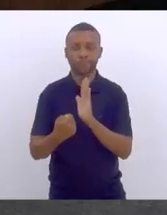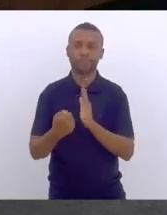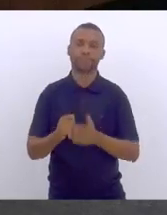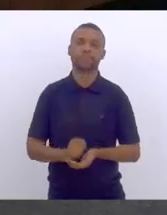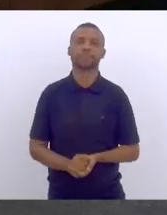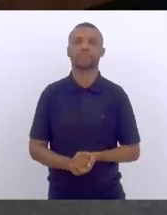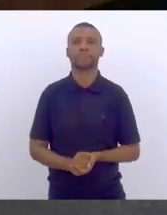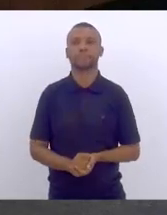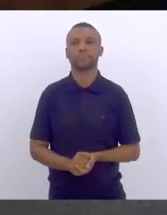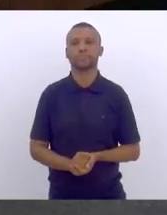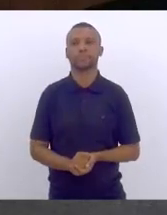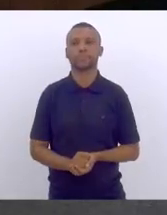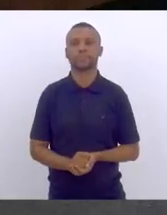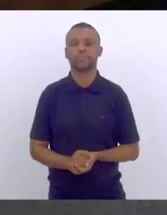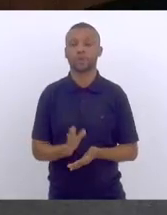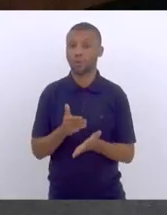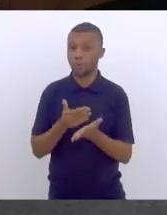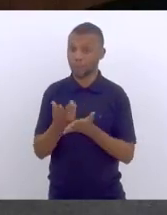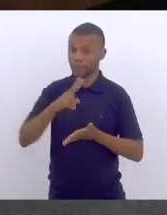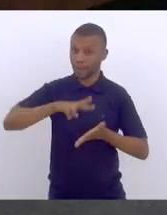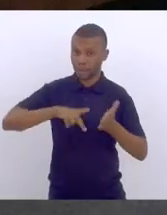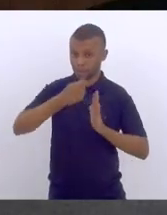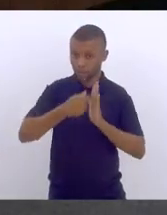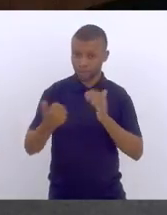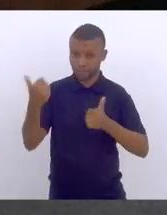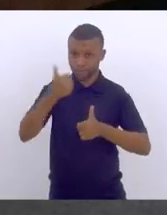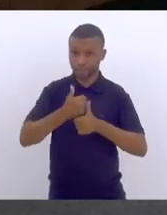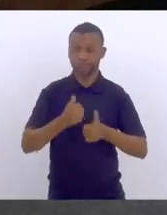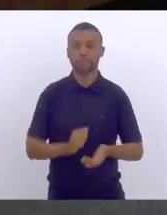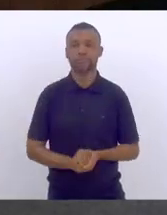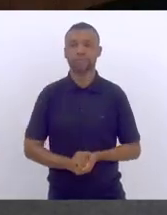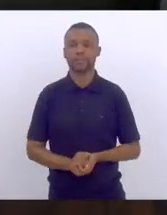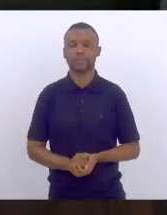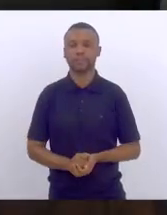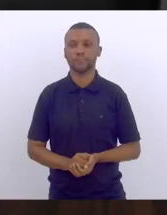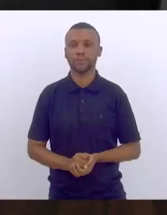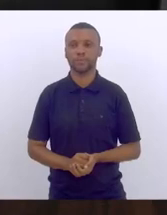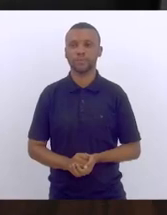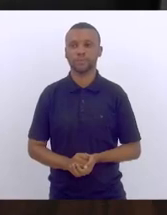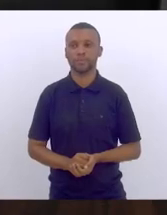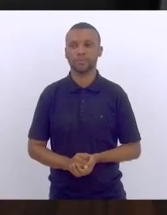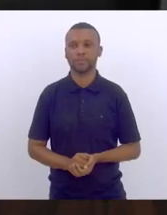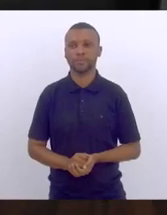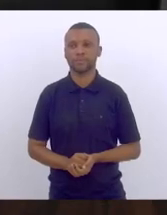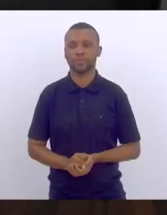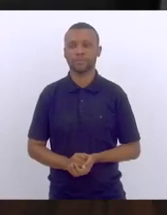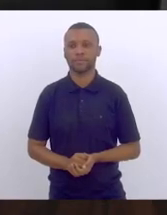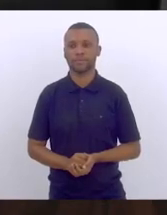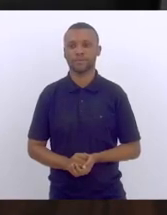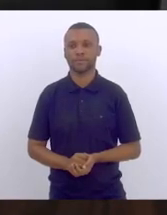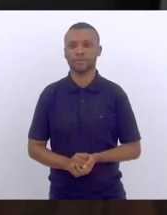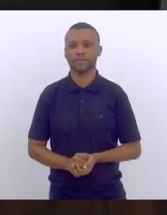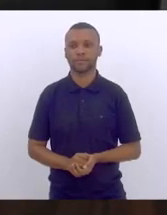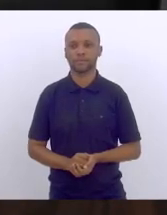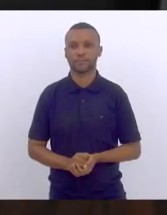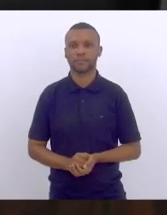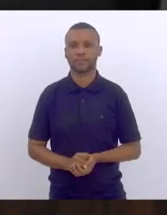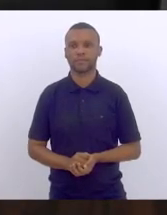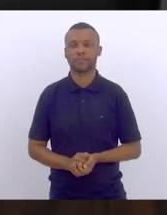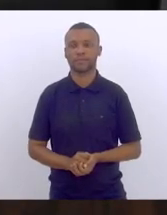passo a lê-lo. Pela ordem, presidente, pela ordem, senhor presidente da Comissão de Constituição e Justiça, por